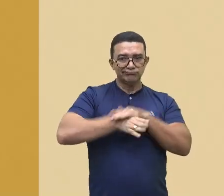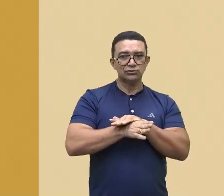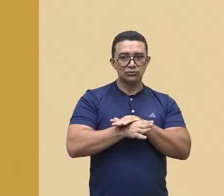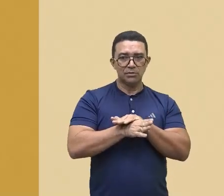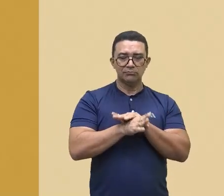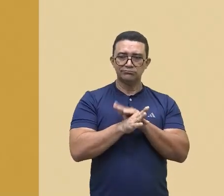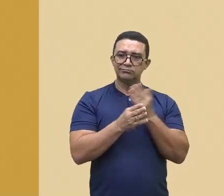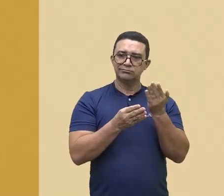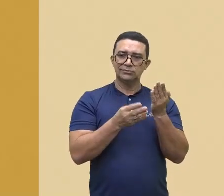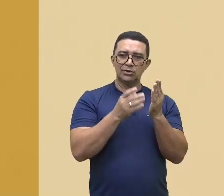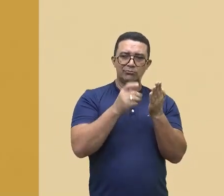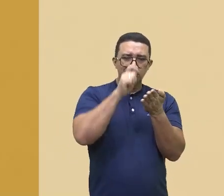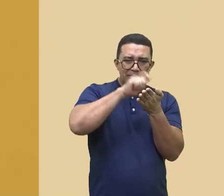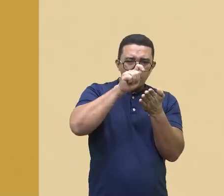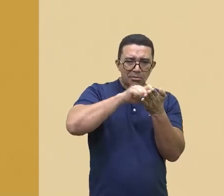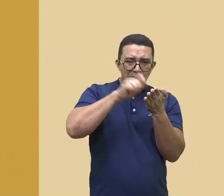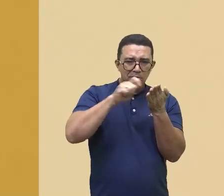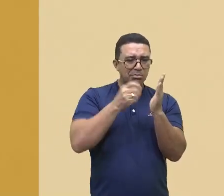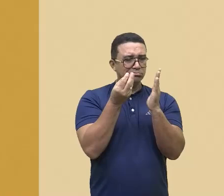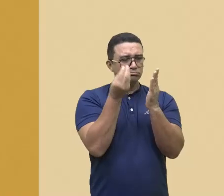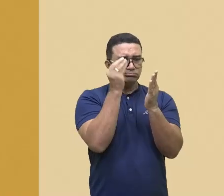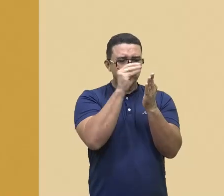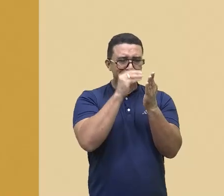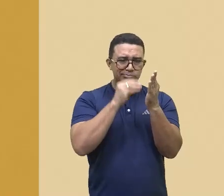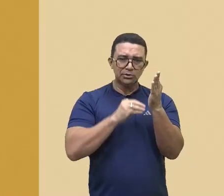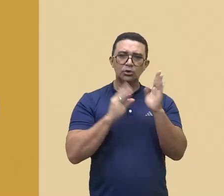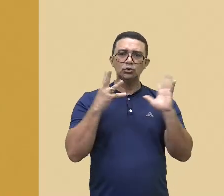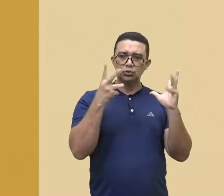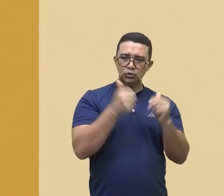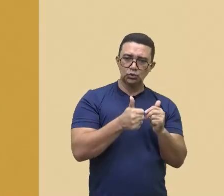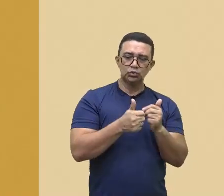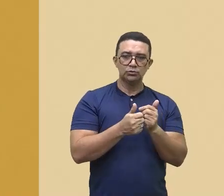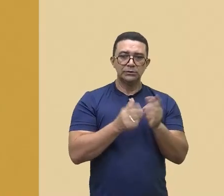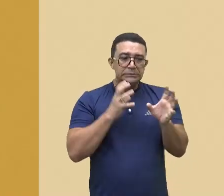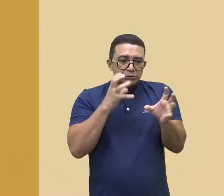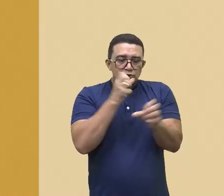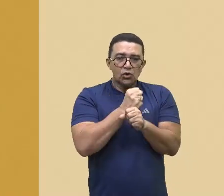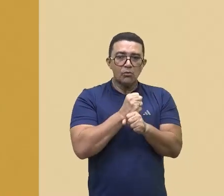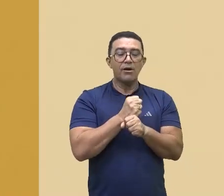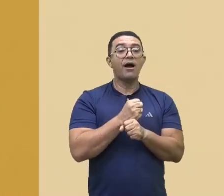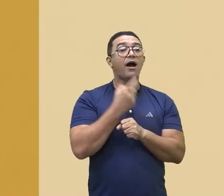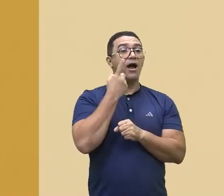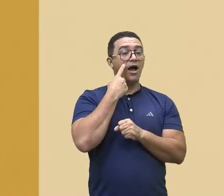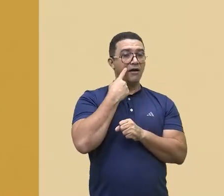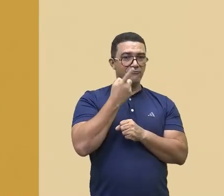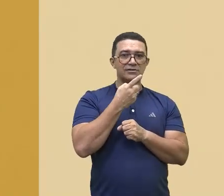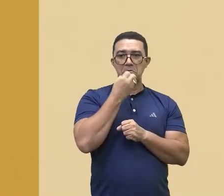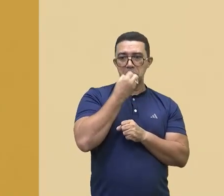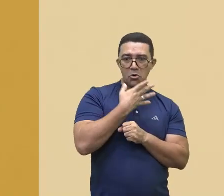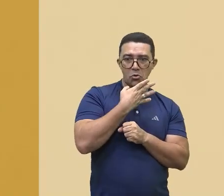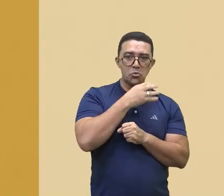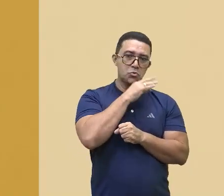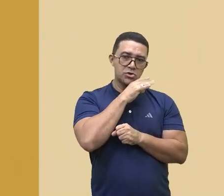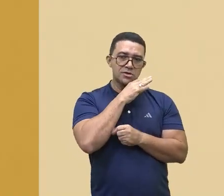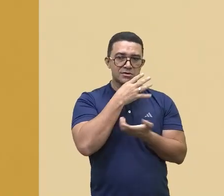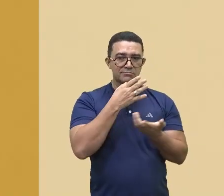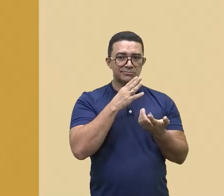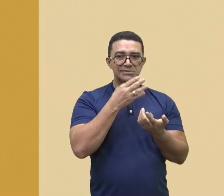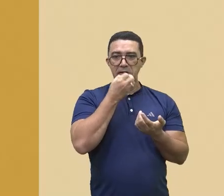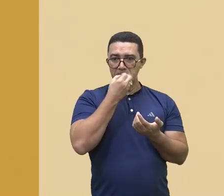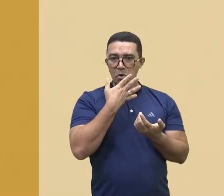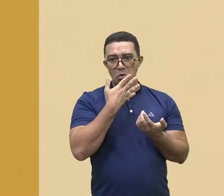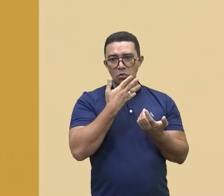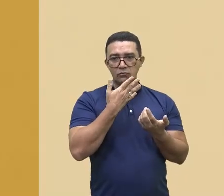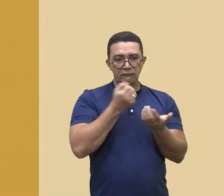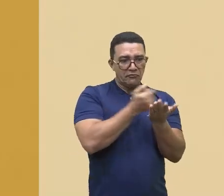anote tudo o que você gasta, some e depois veja se é compatível ali com a sua receita, com o que